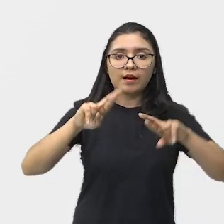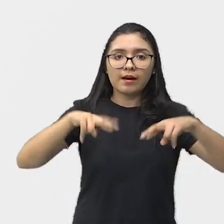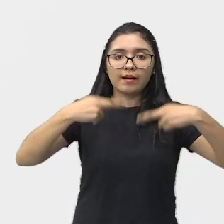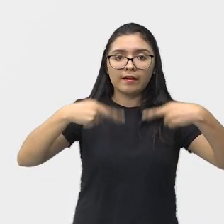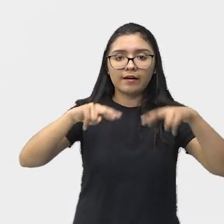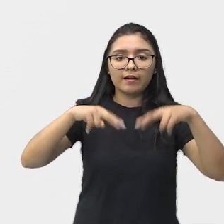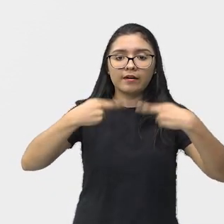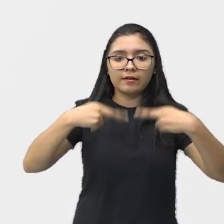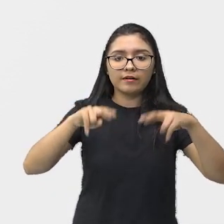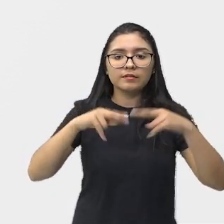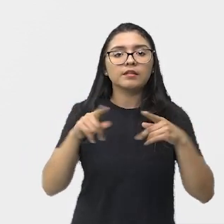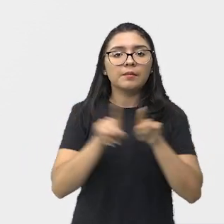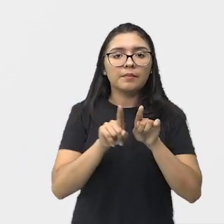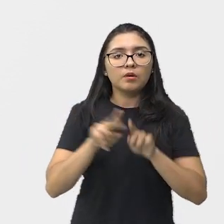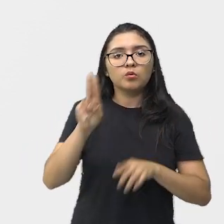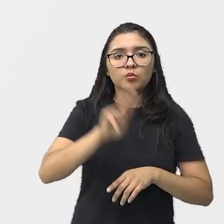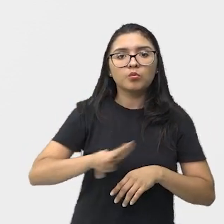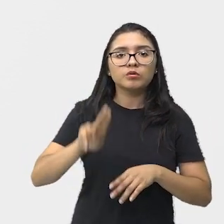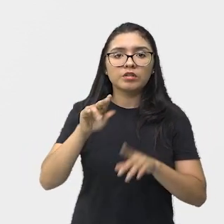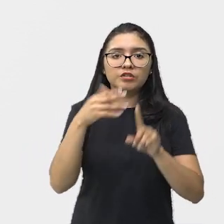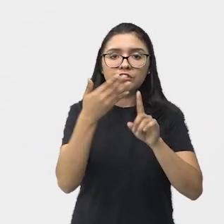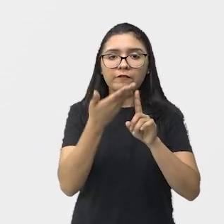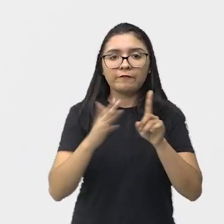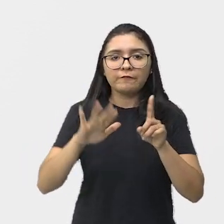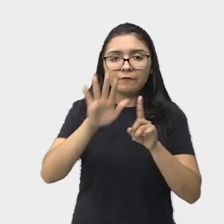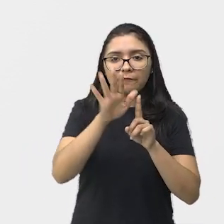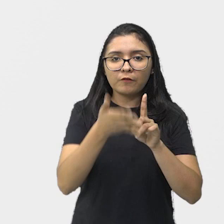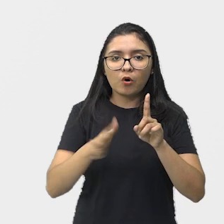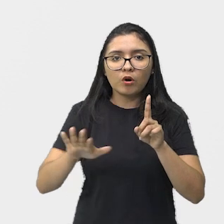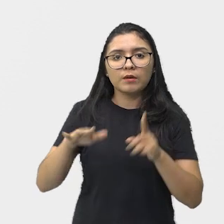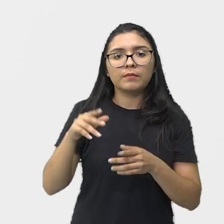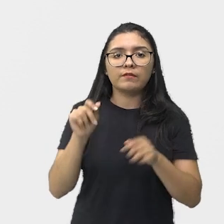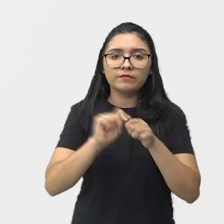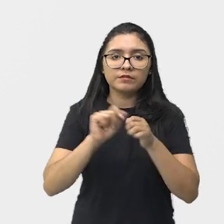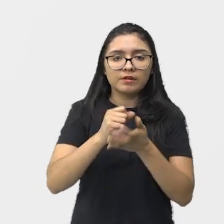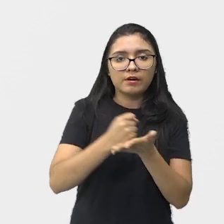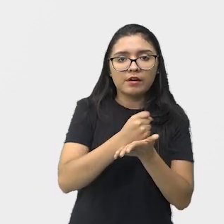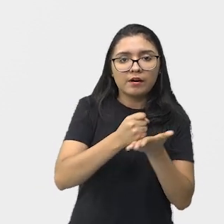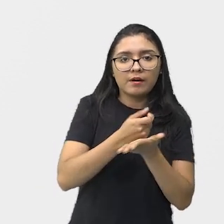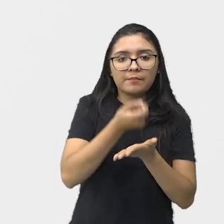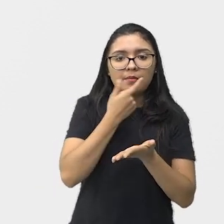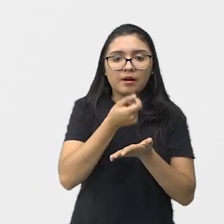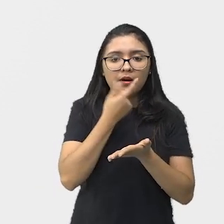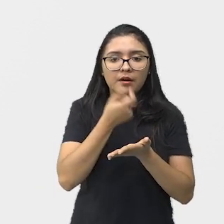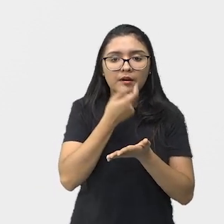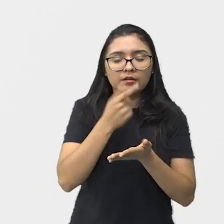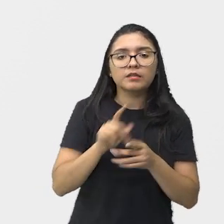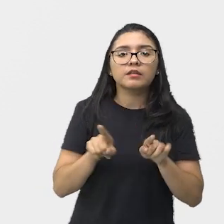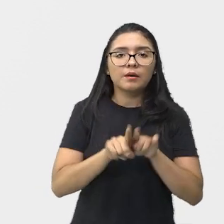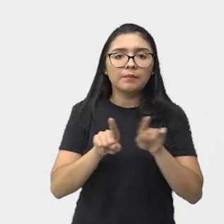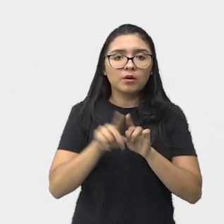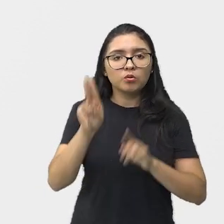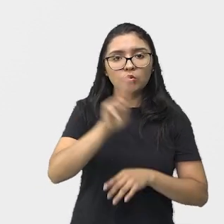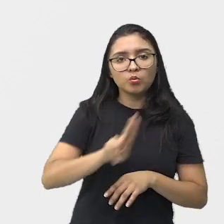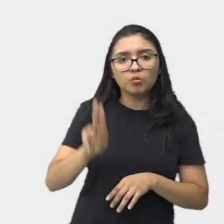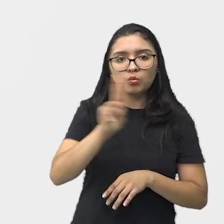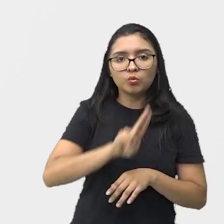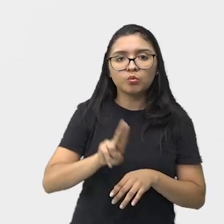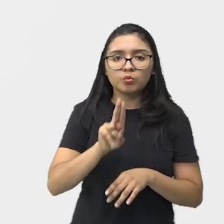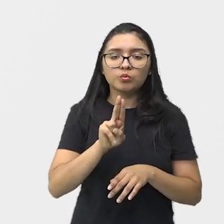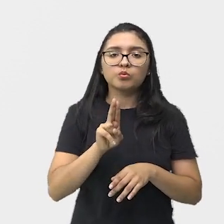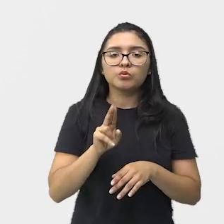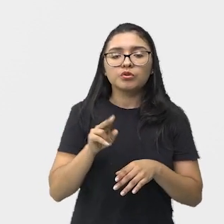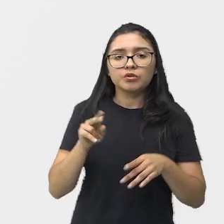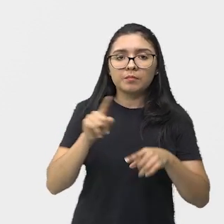a utilização de ervas medicinais para tratar doenças, habilidade na utilização de algumas ferramentas, como